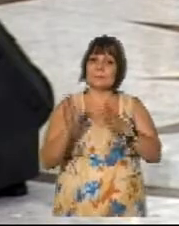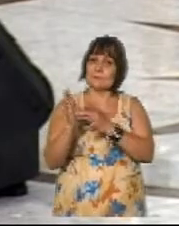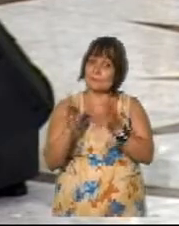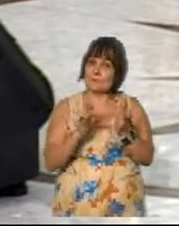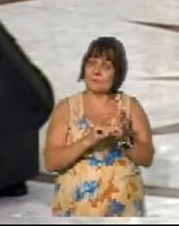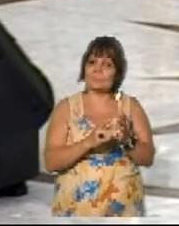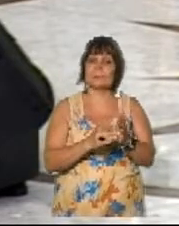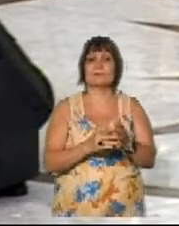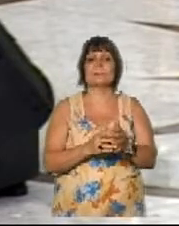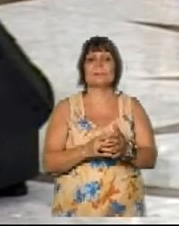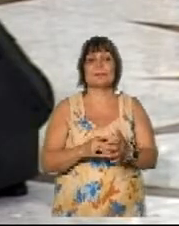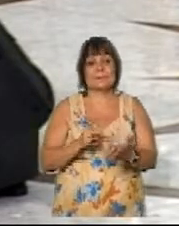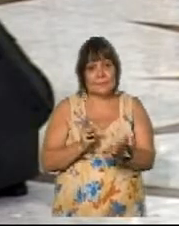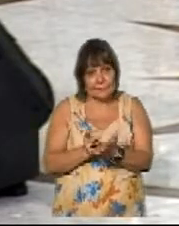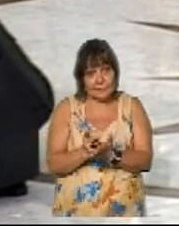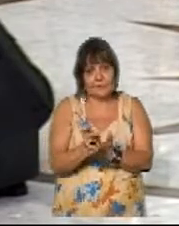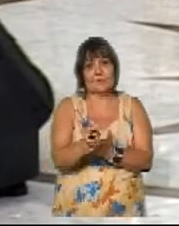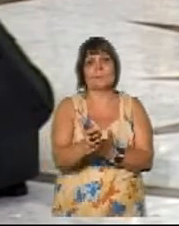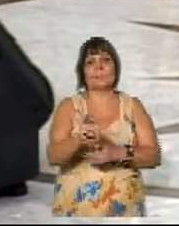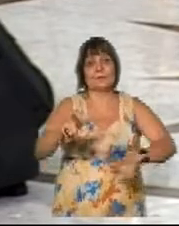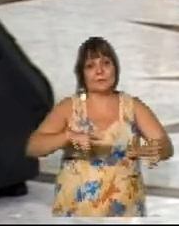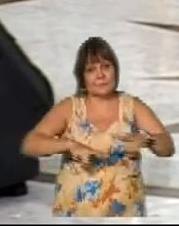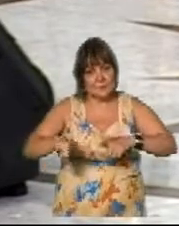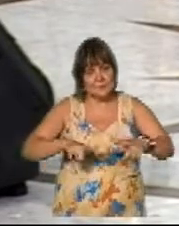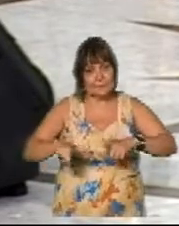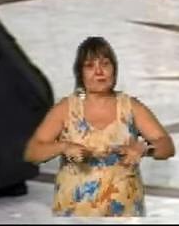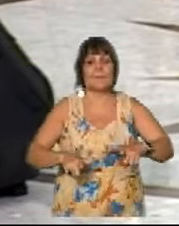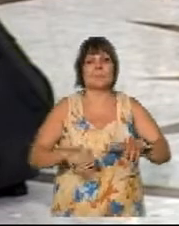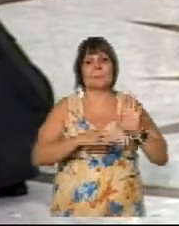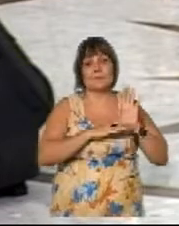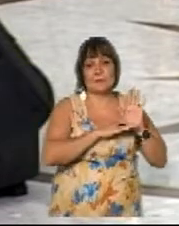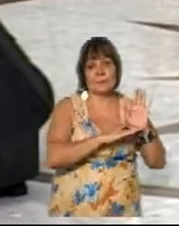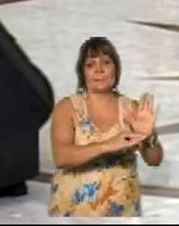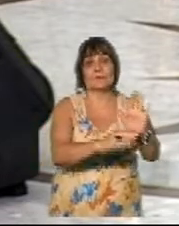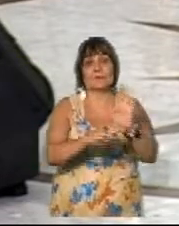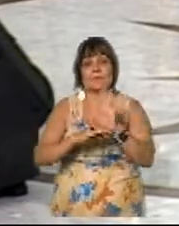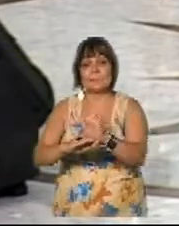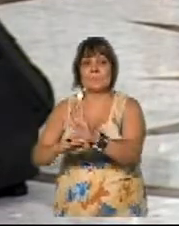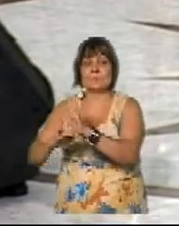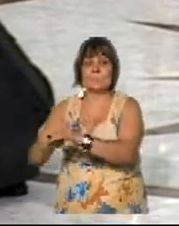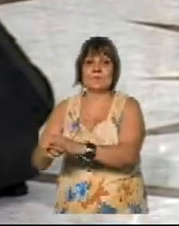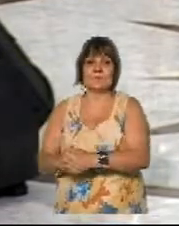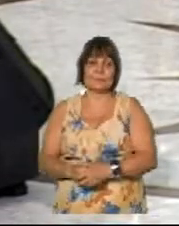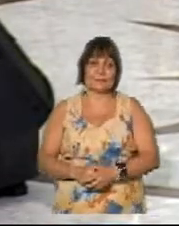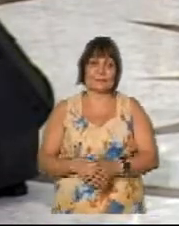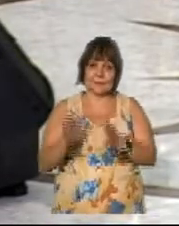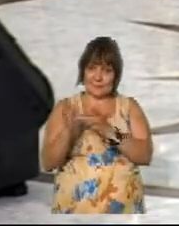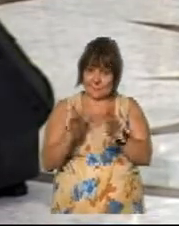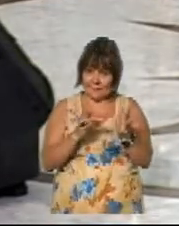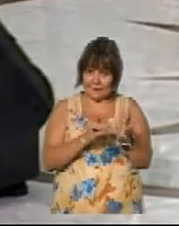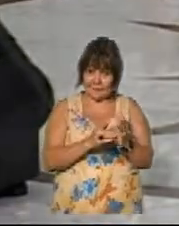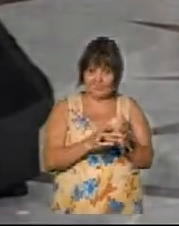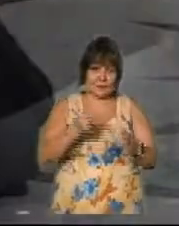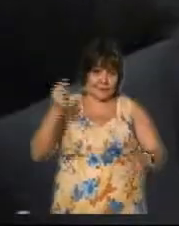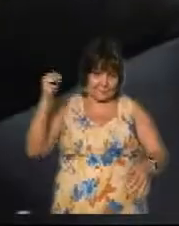servo que serve. E eu sei que, assim como Deus um dia supriu todas as minhas necessidades